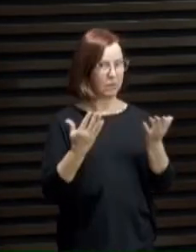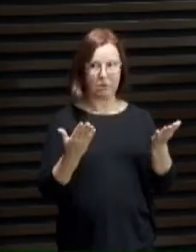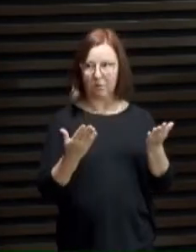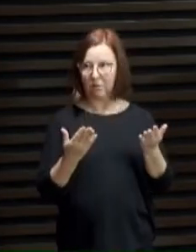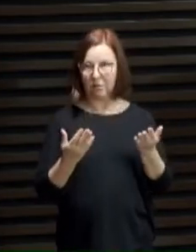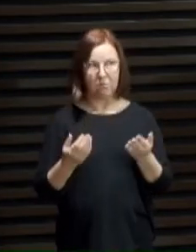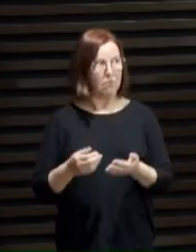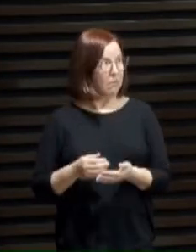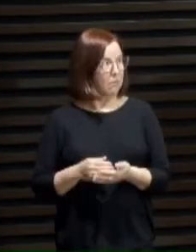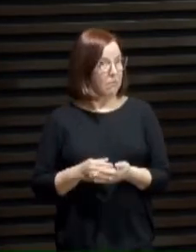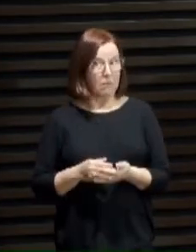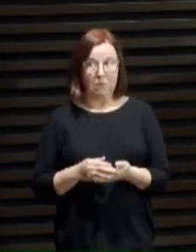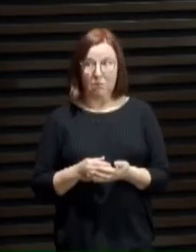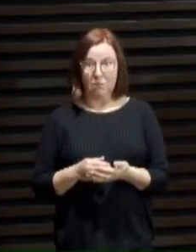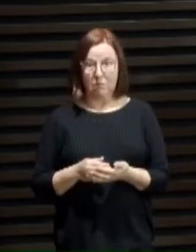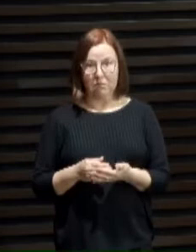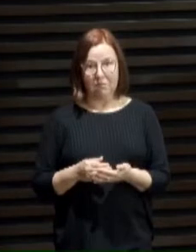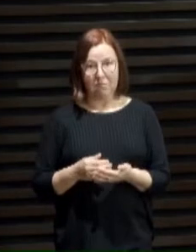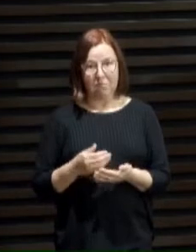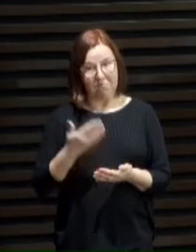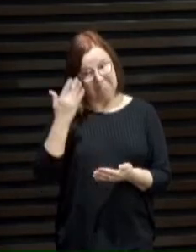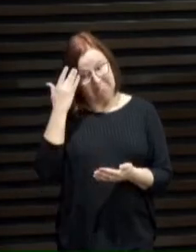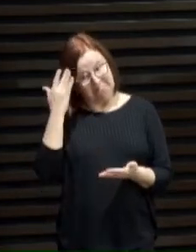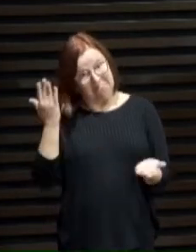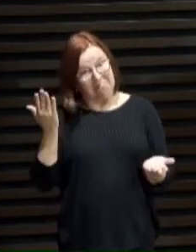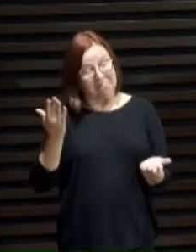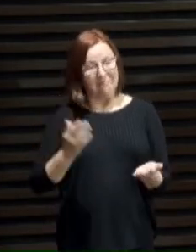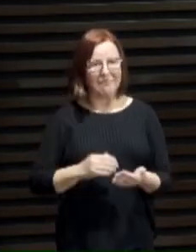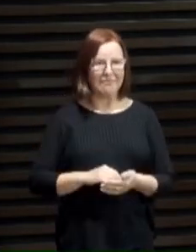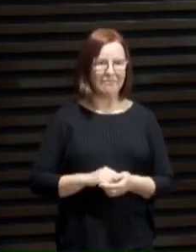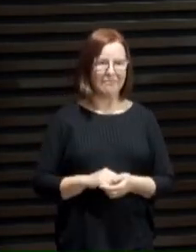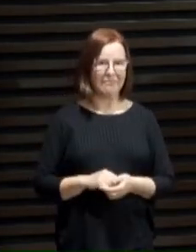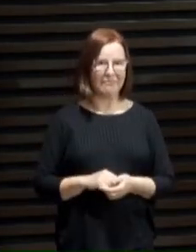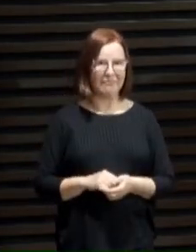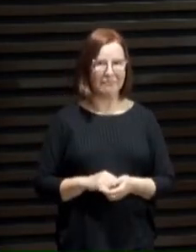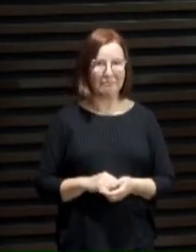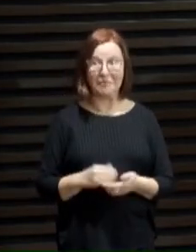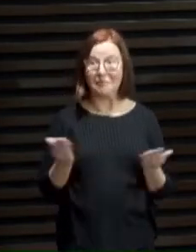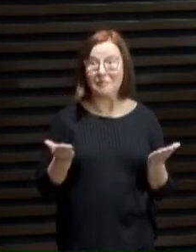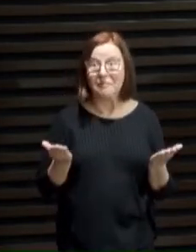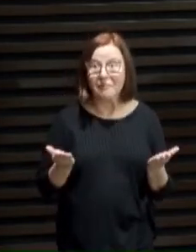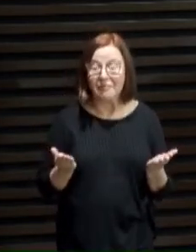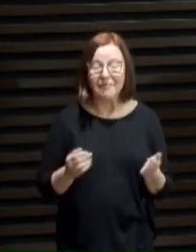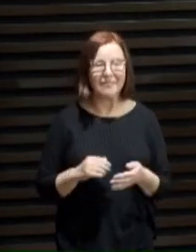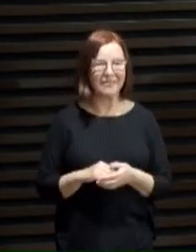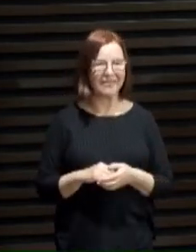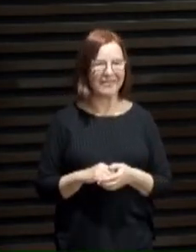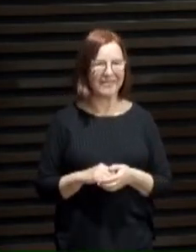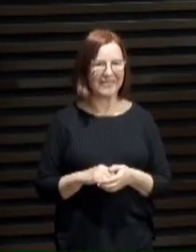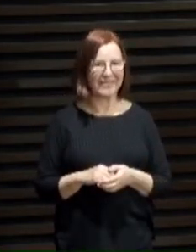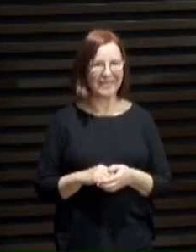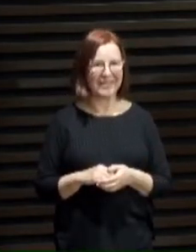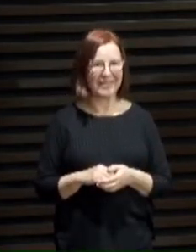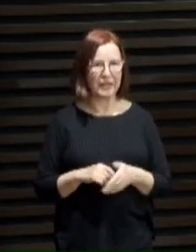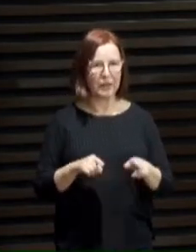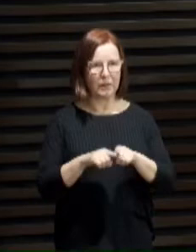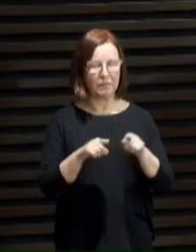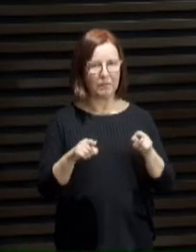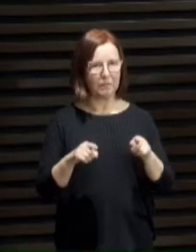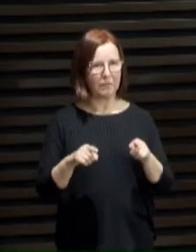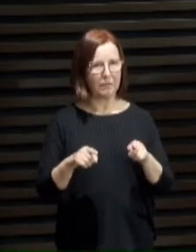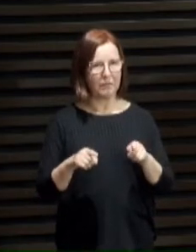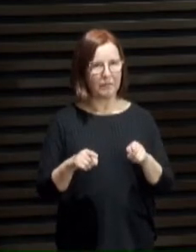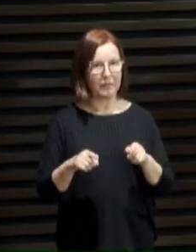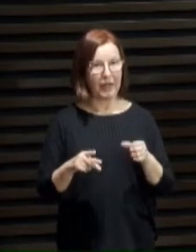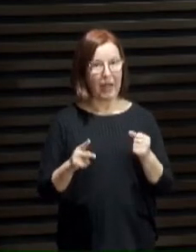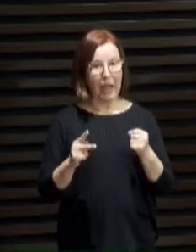ai, ai, ai, Mas todo mundo pensa a mesma coisa que Pedro. Pedro é a voz